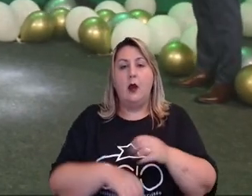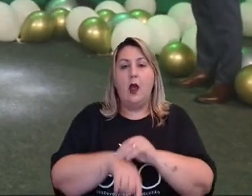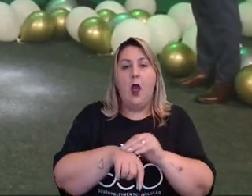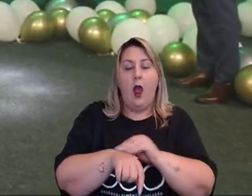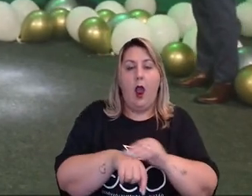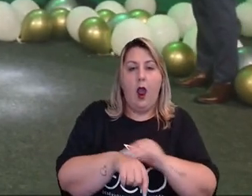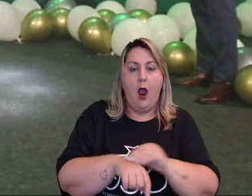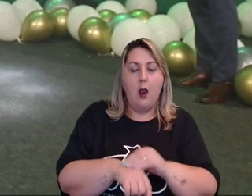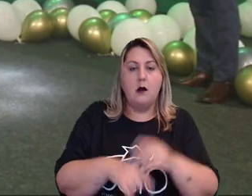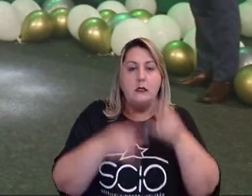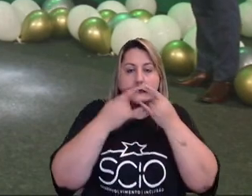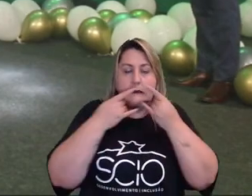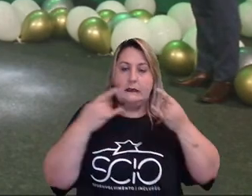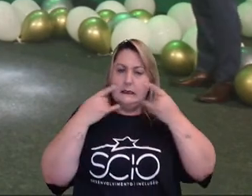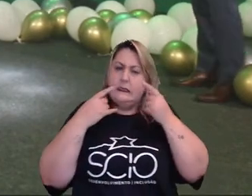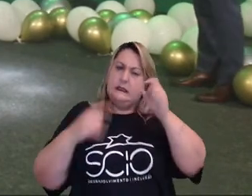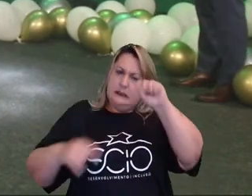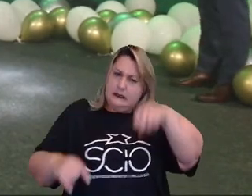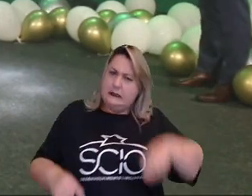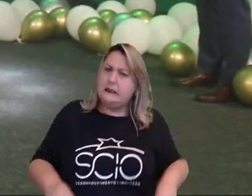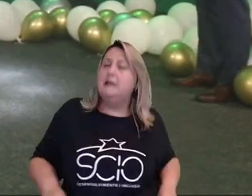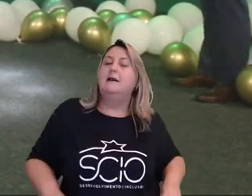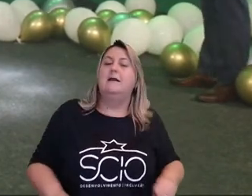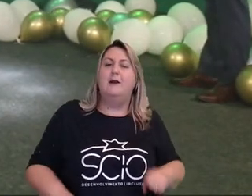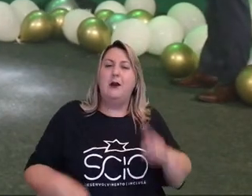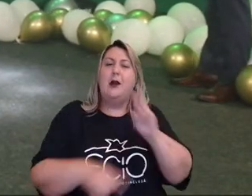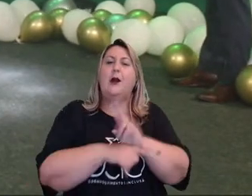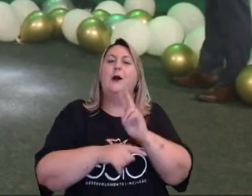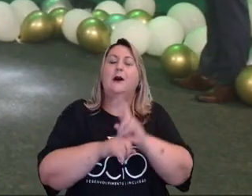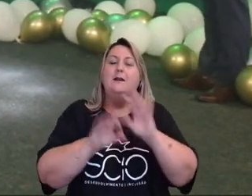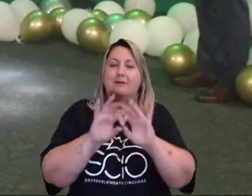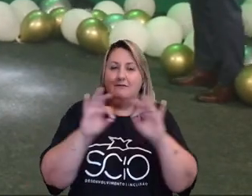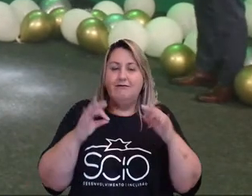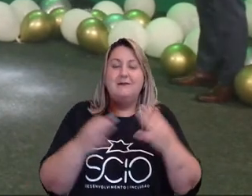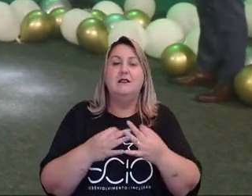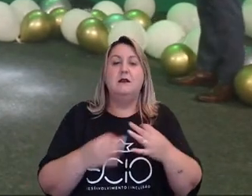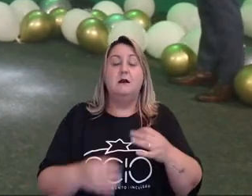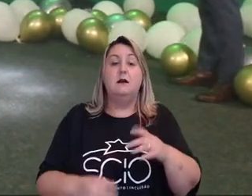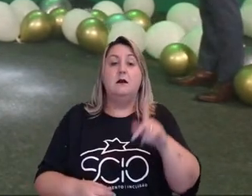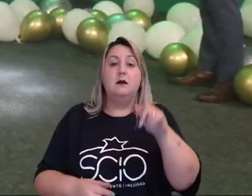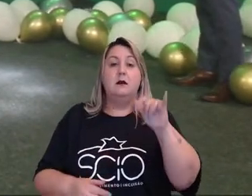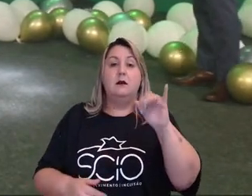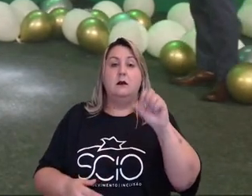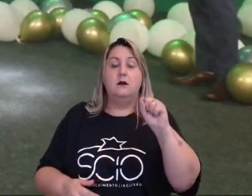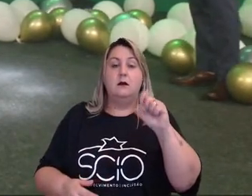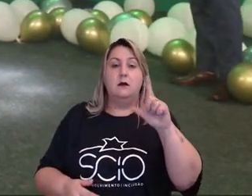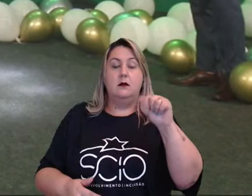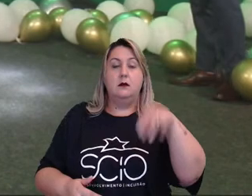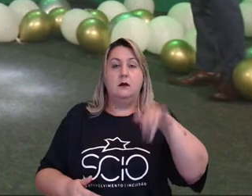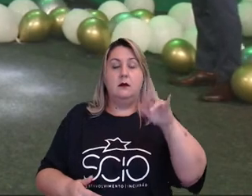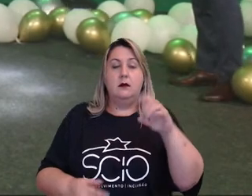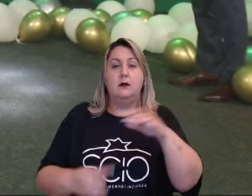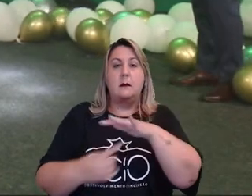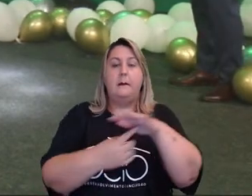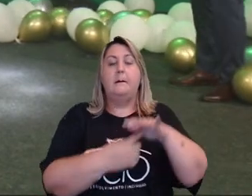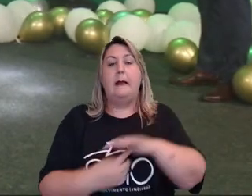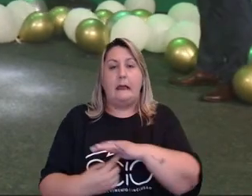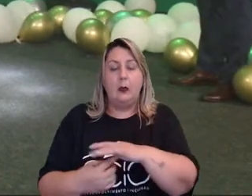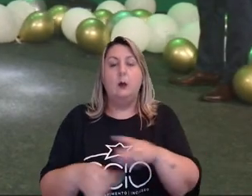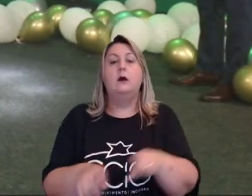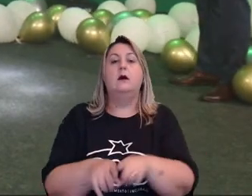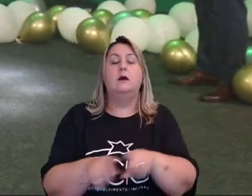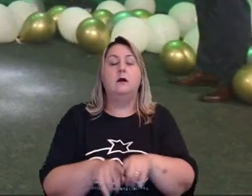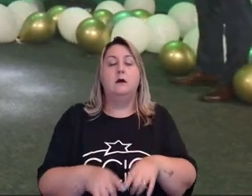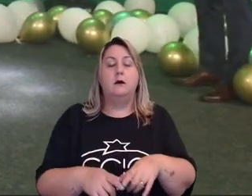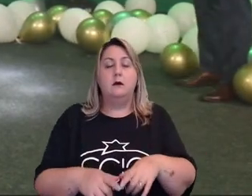gel, máscara. É isso aí, Reginaldo. Cuidando da família. A Gislaine, da unidade de Matão também. Cinto